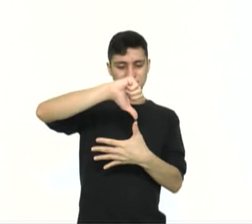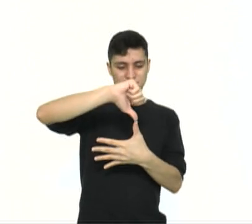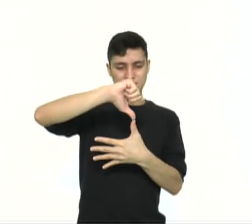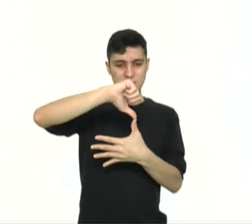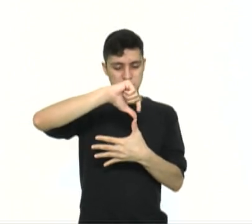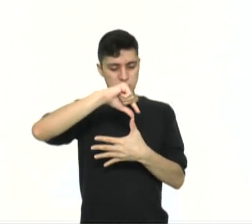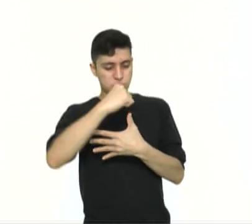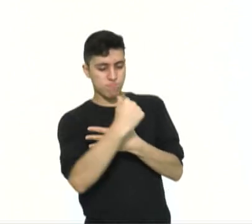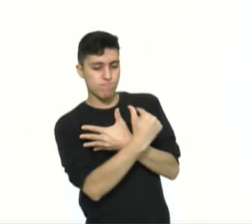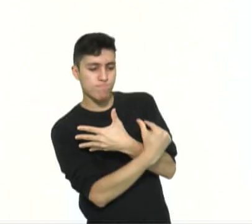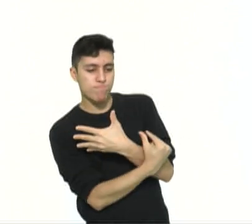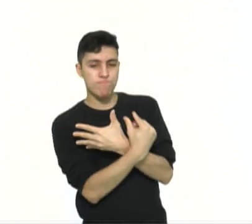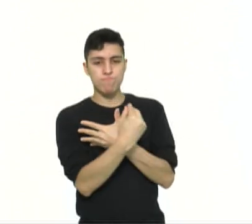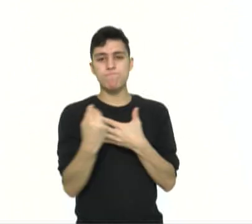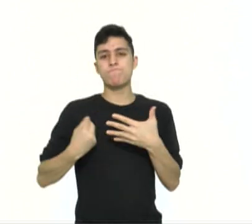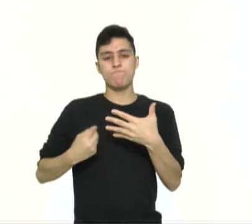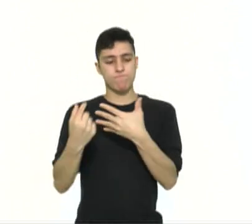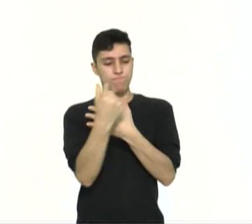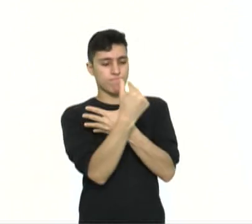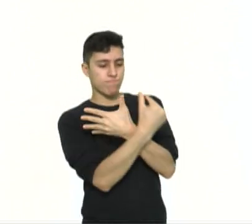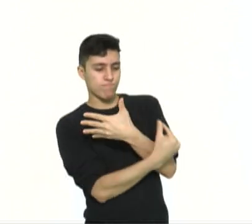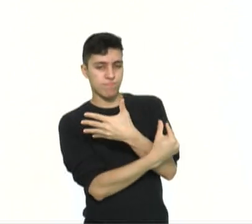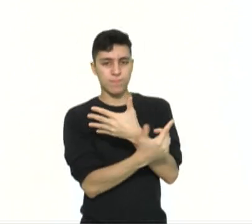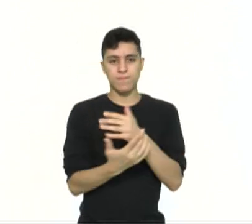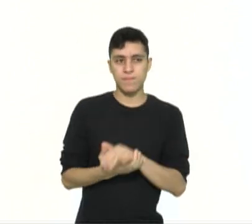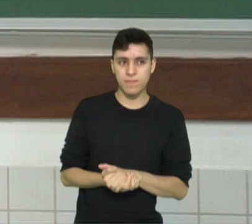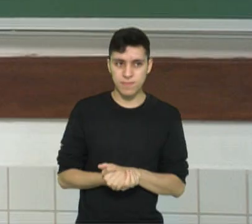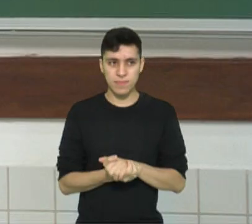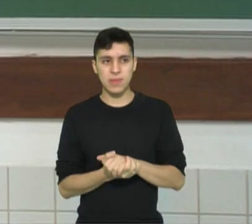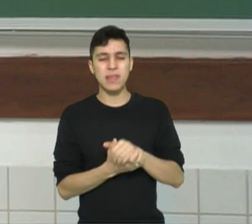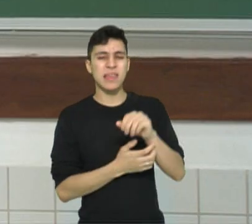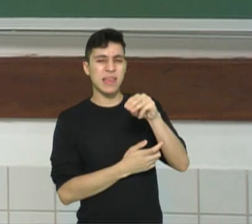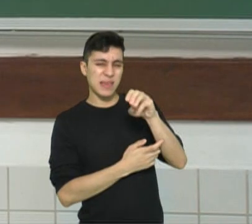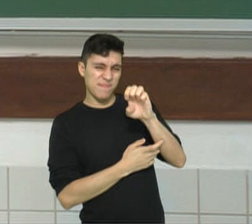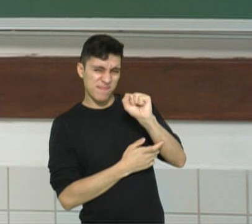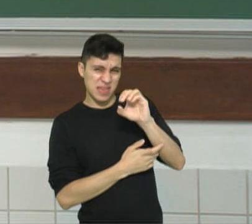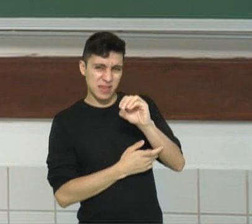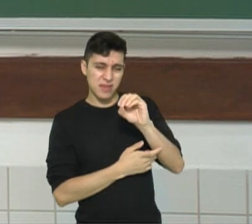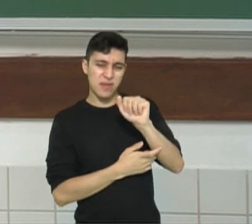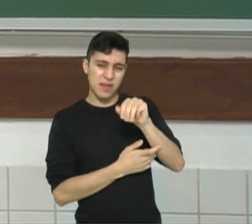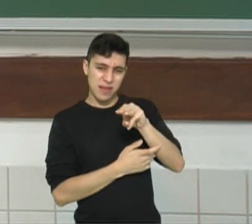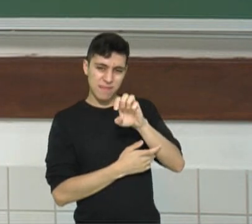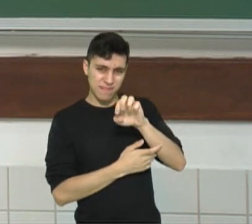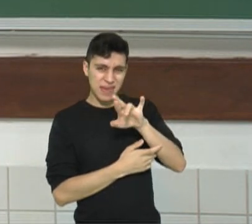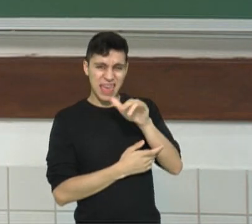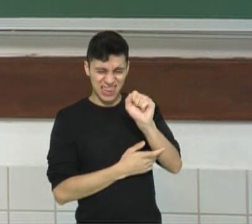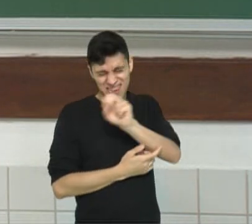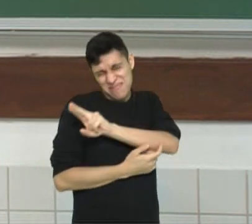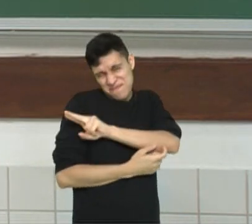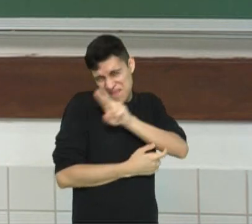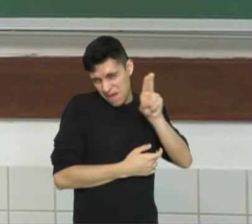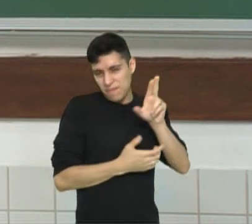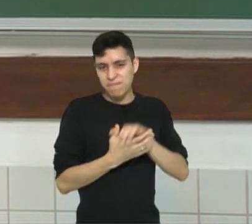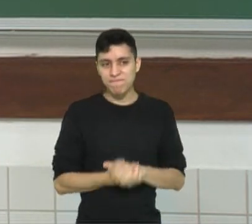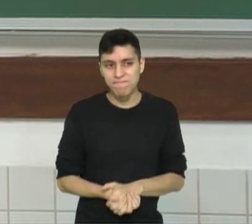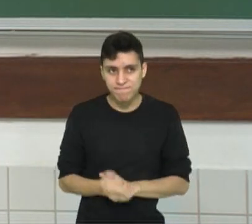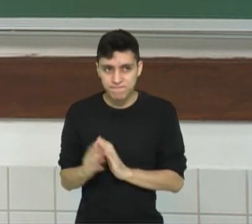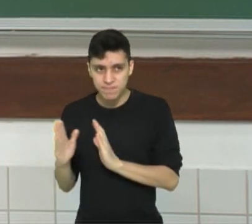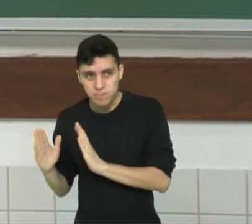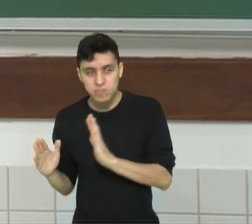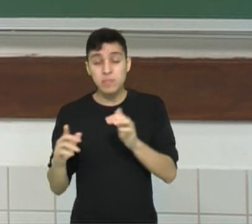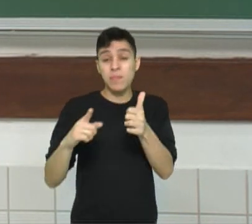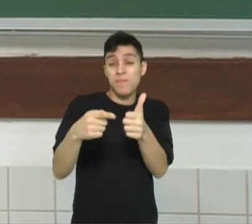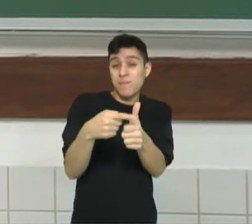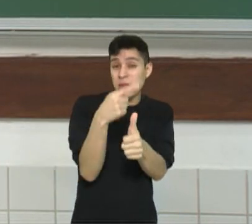A região onde os astecas e os maias viviam a gente chama de Mesoamérica. Primeiro povo que a gente vai falar nessa